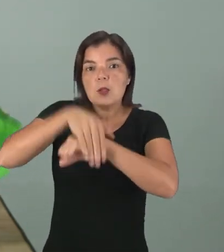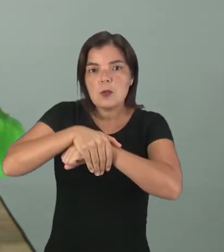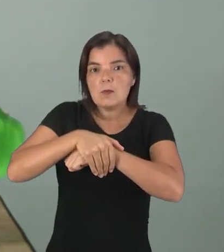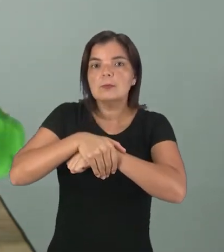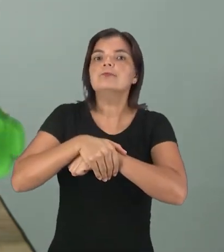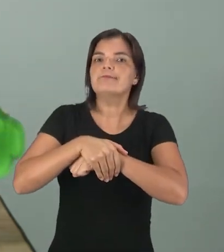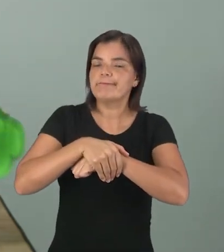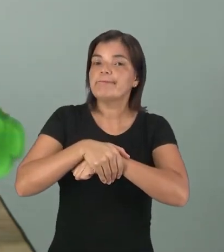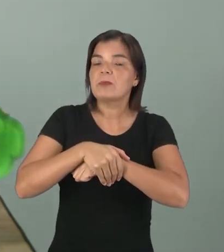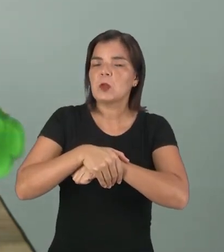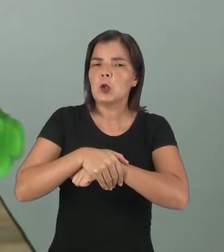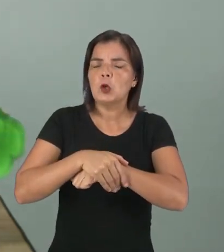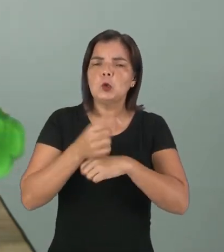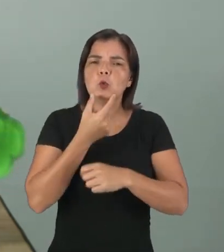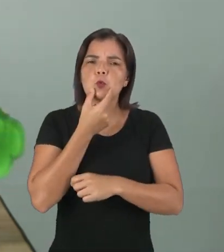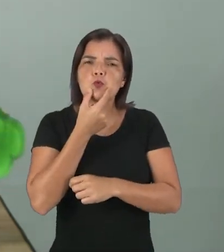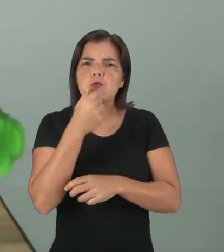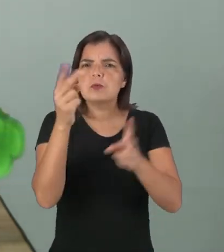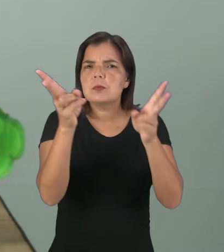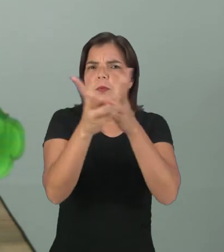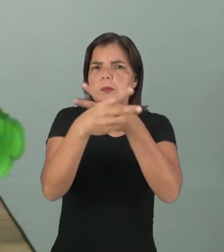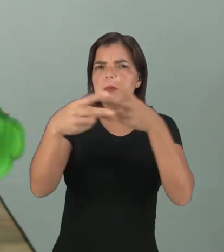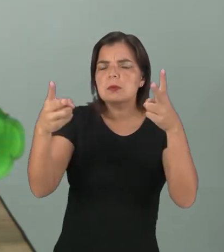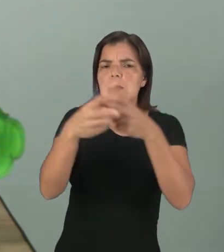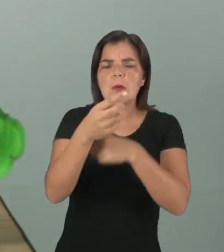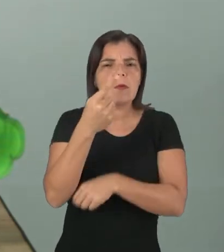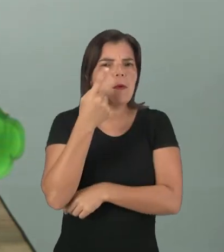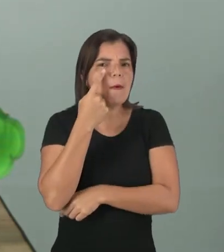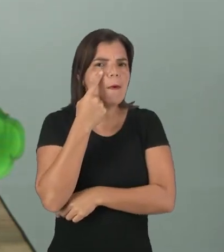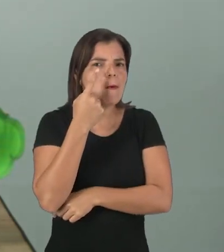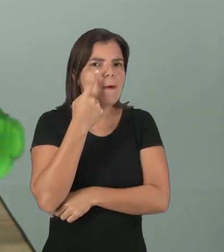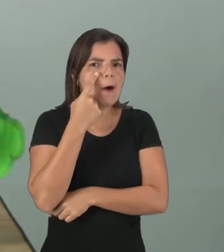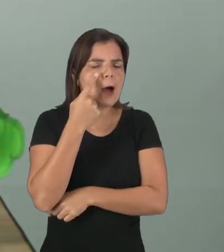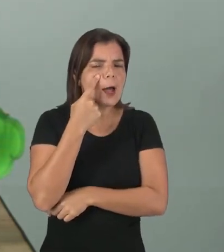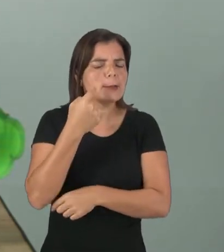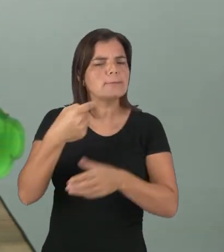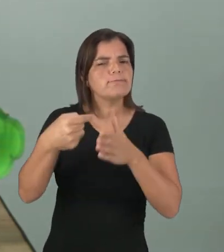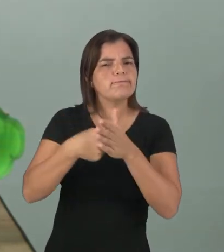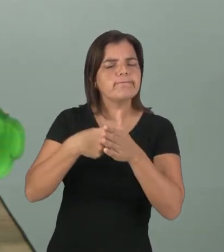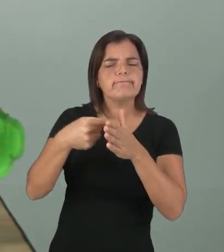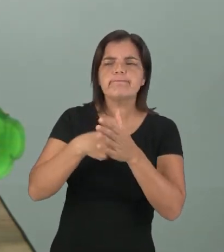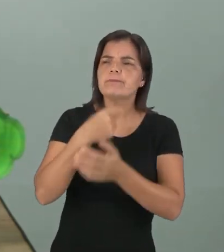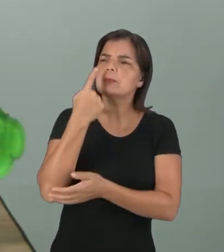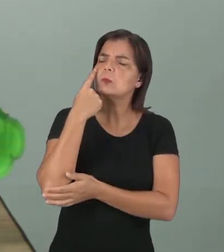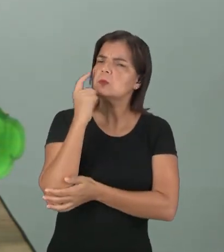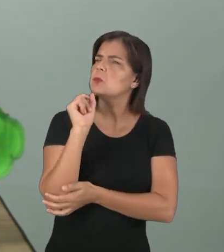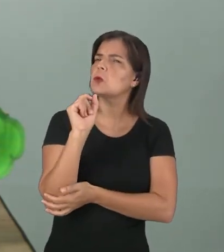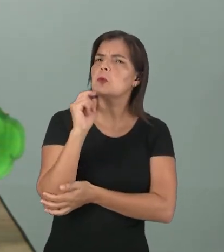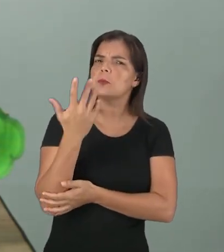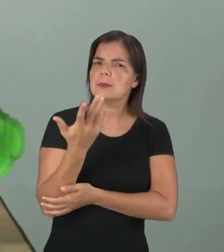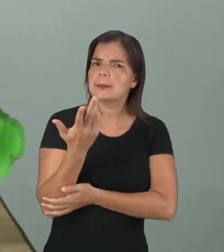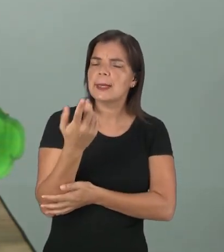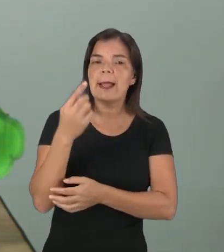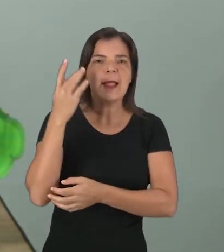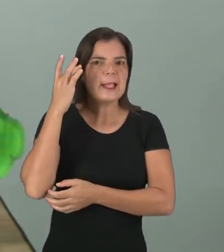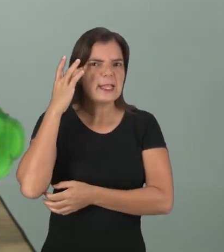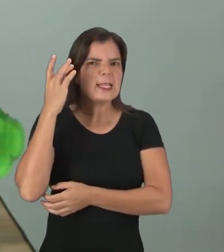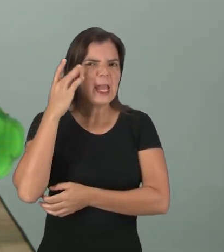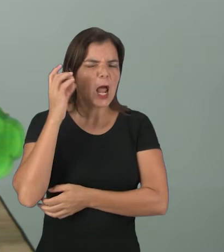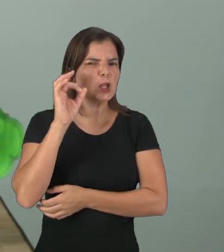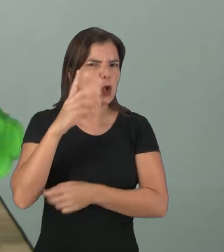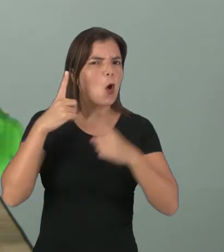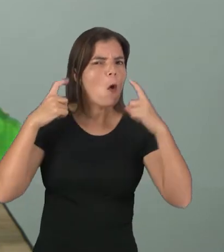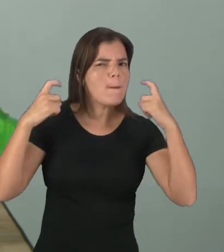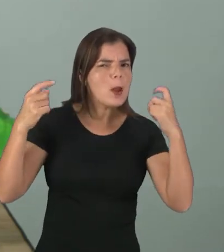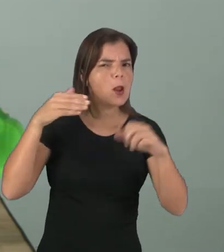isso mesmo, assobios dos ventos, e elas ficavam sendo instigadas e se perguntando: o que será? Será que isso é